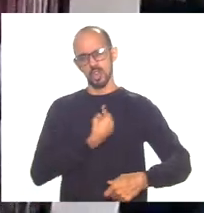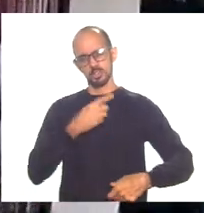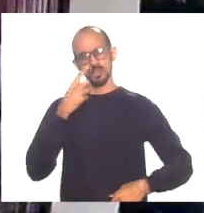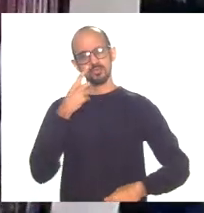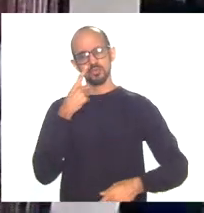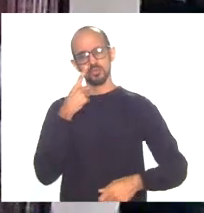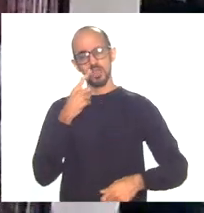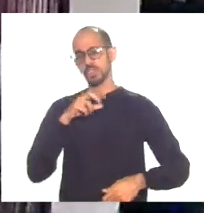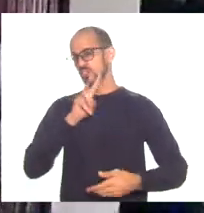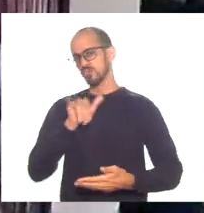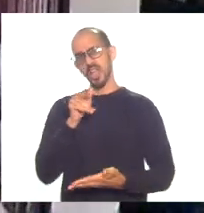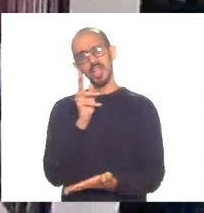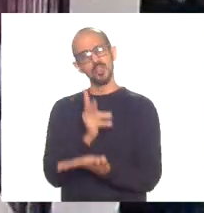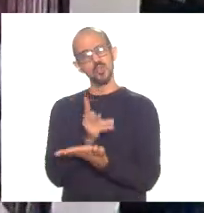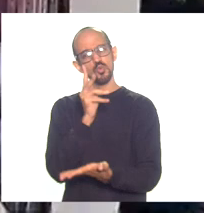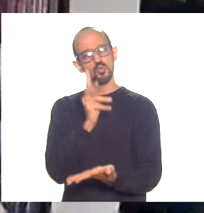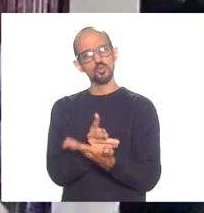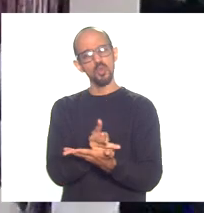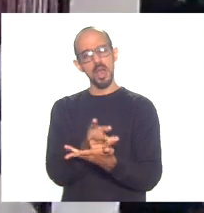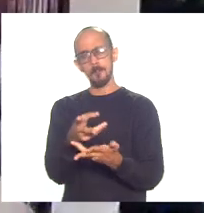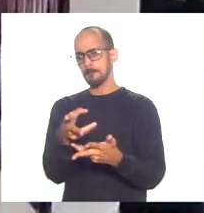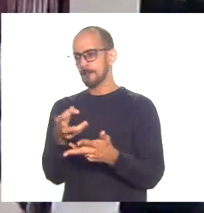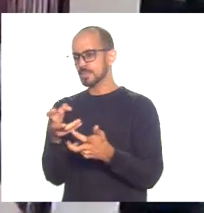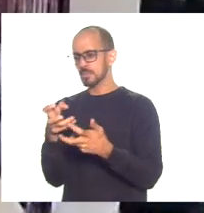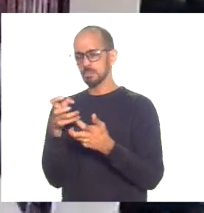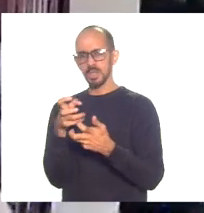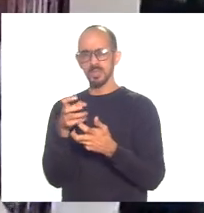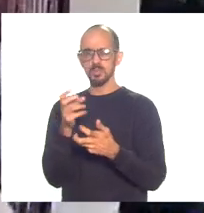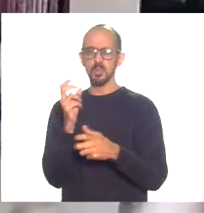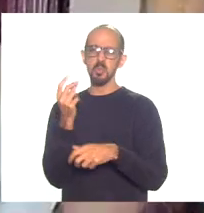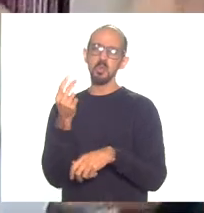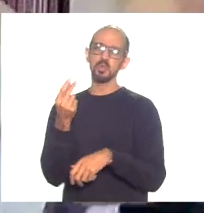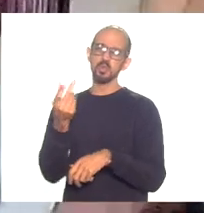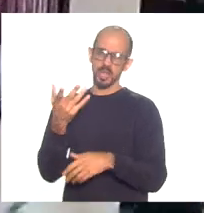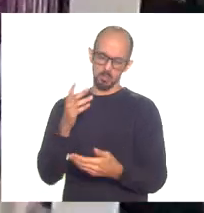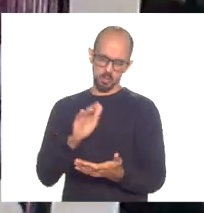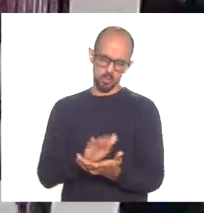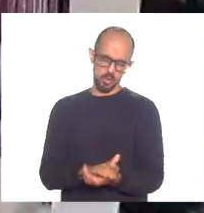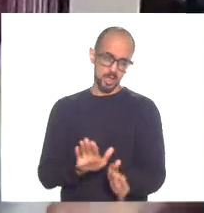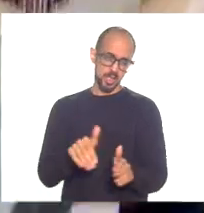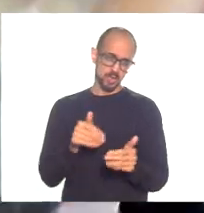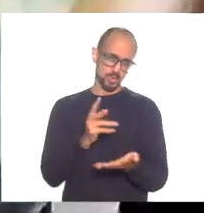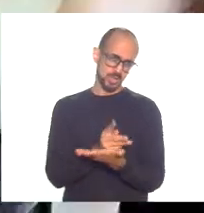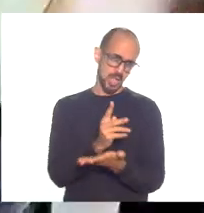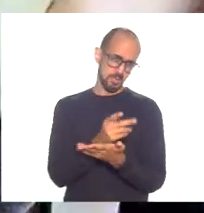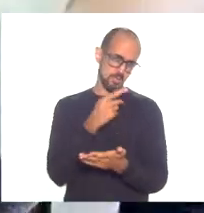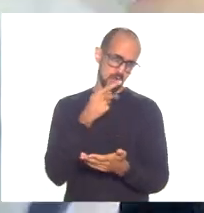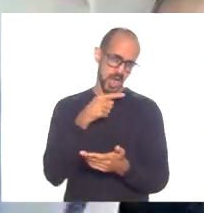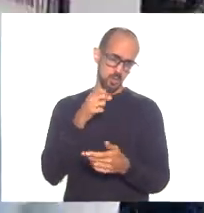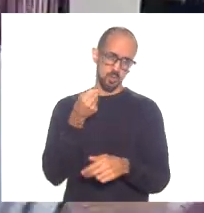continuar assistindo ainda por muito tempo. Eu sempre falo, quando veio